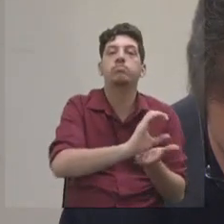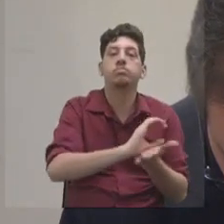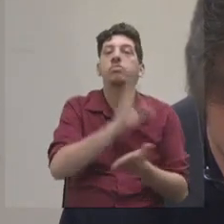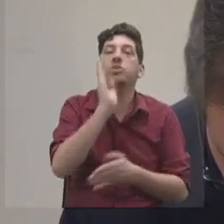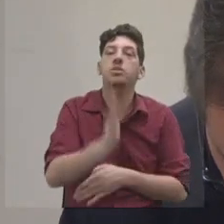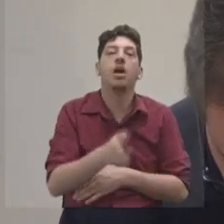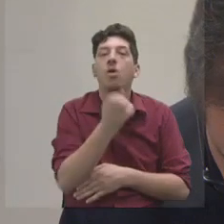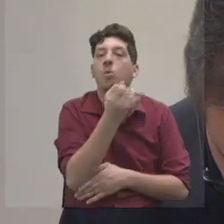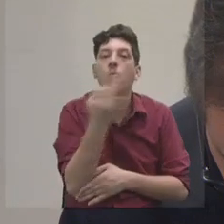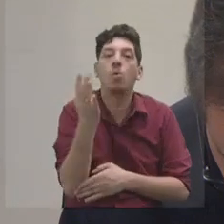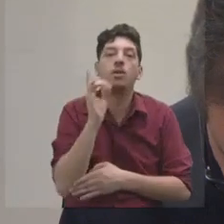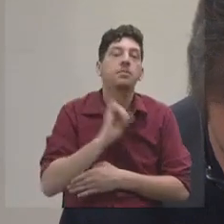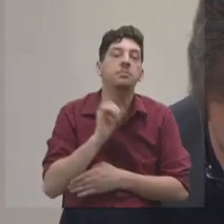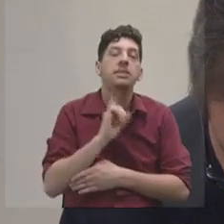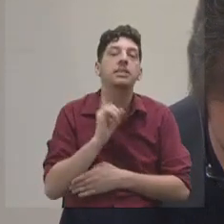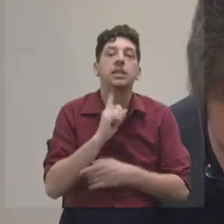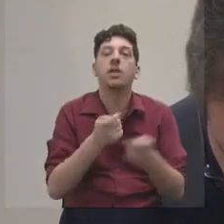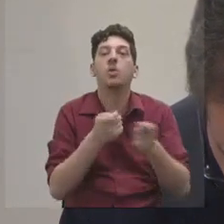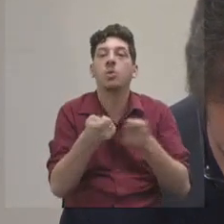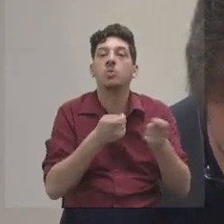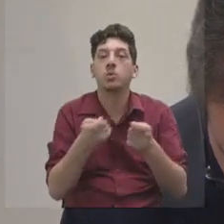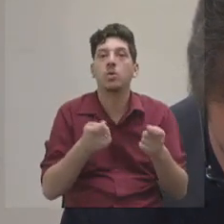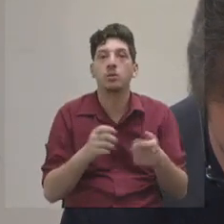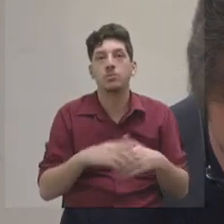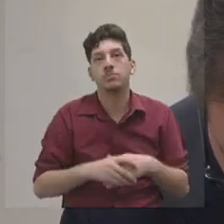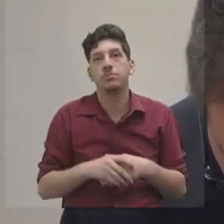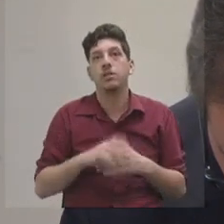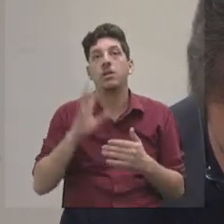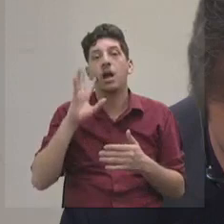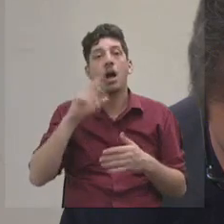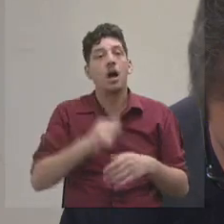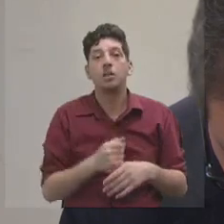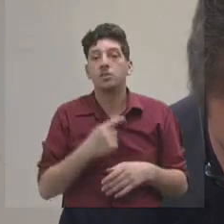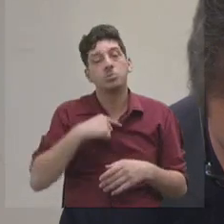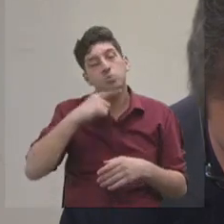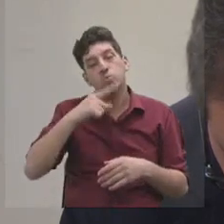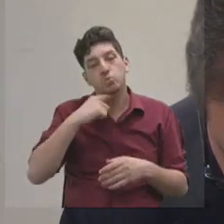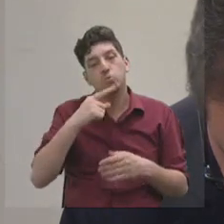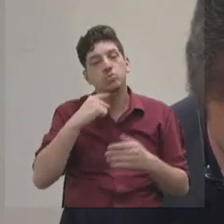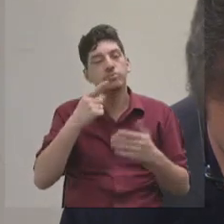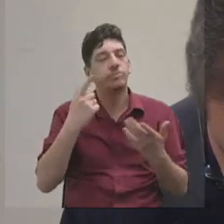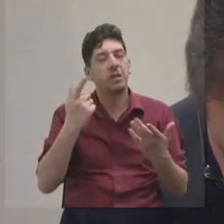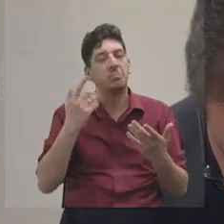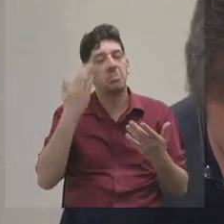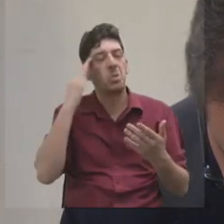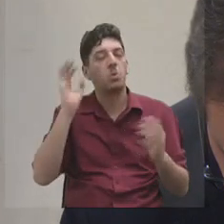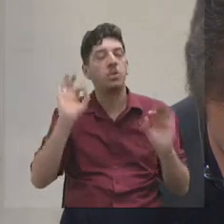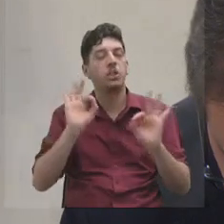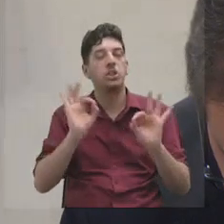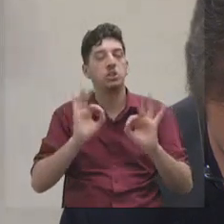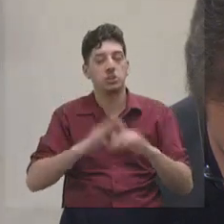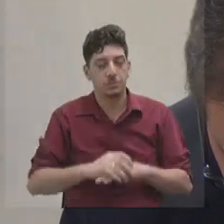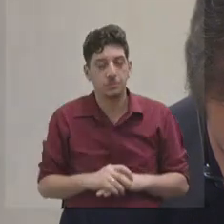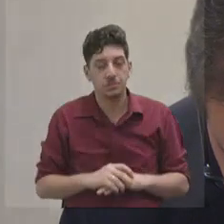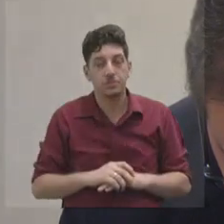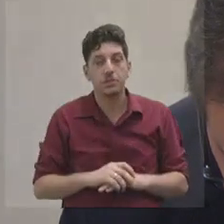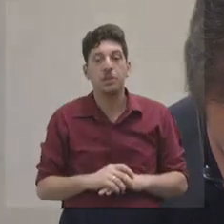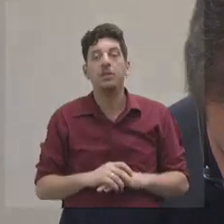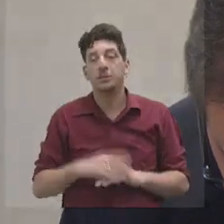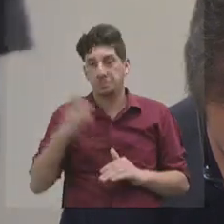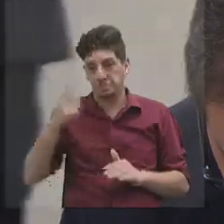de Minas Gerais né isso para mim também acabou que não ficou Claro a outra